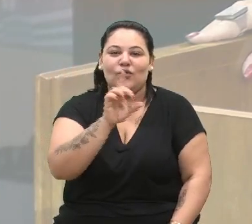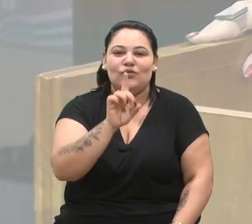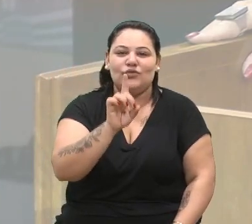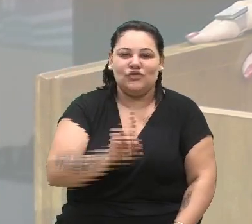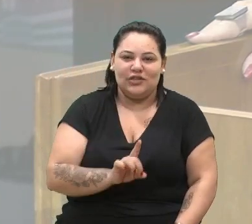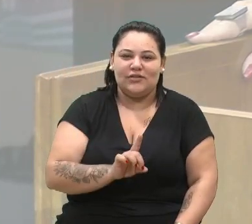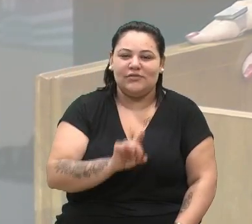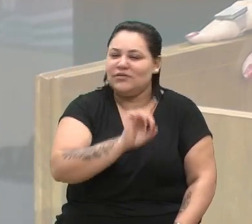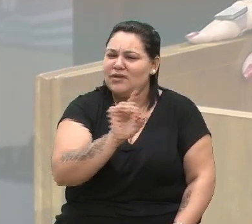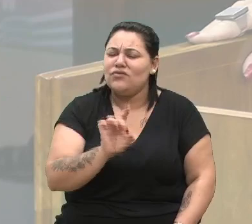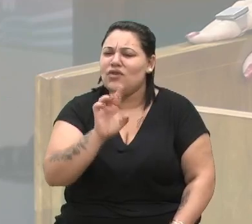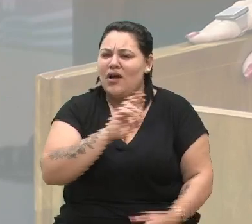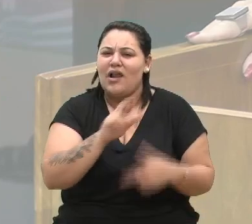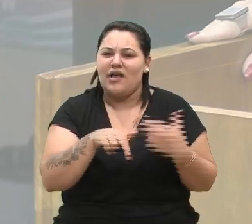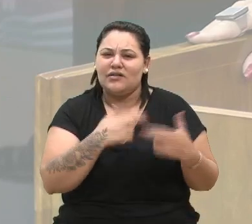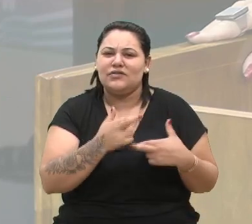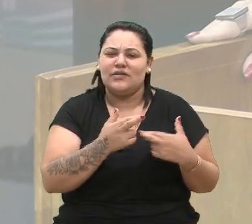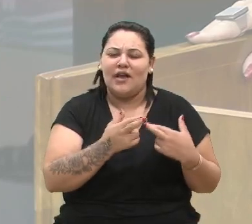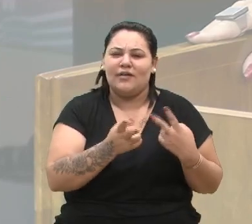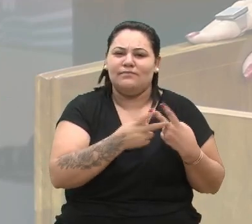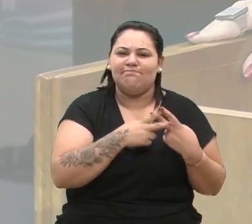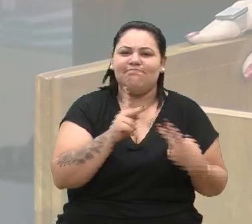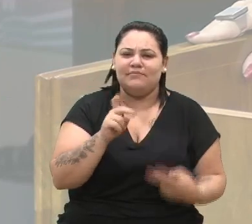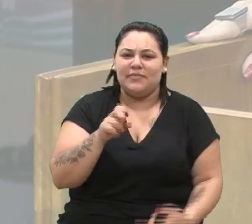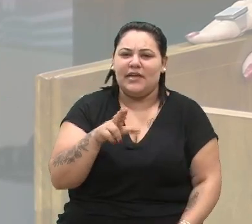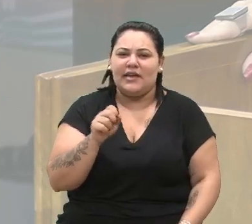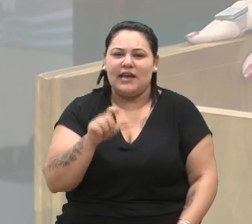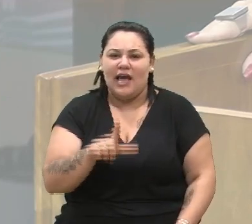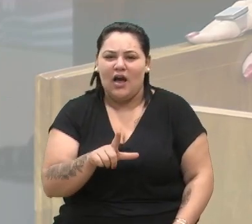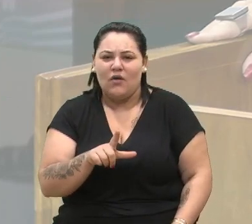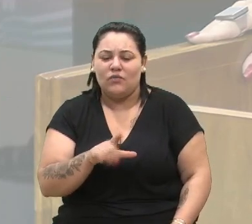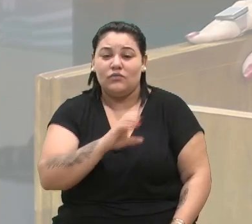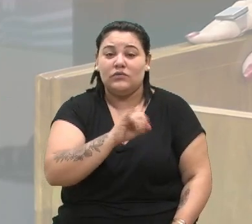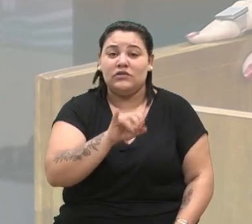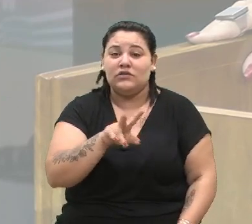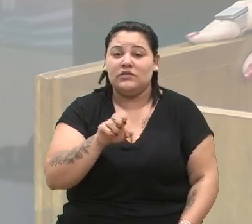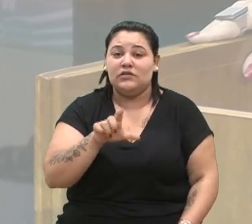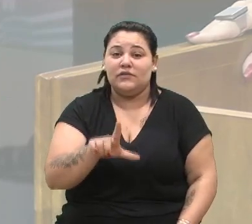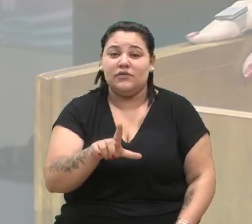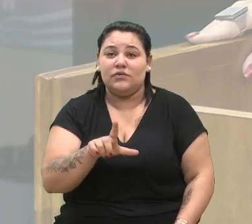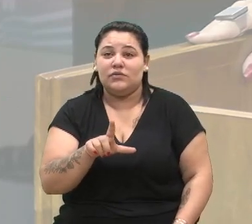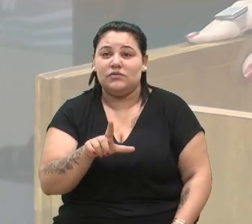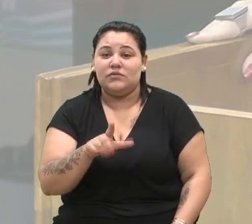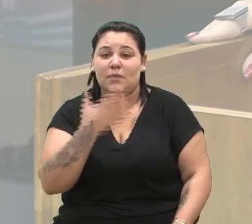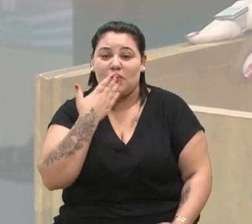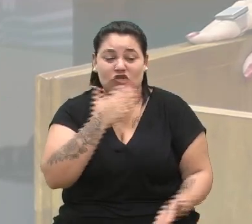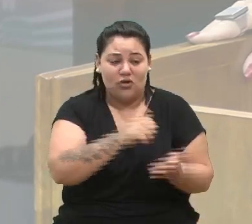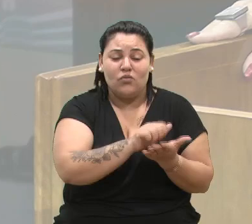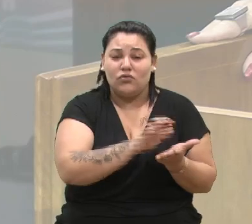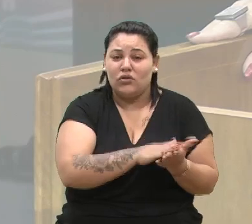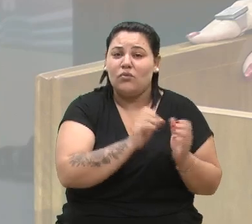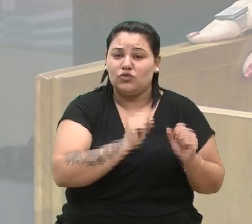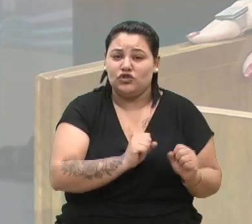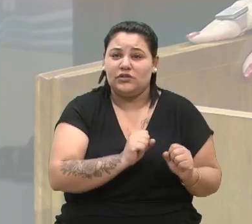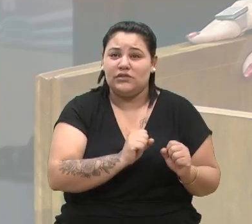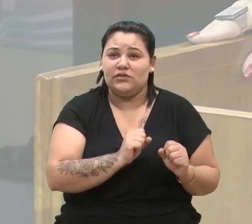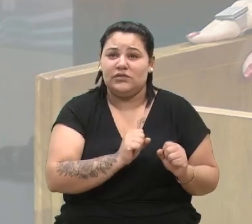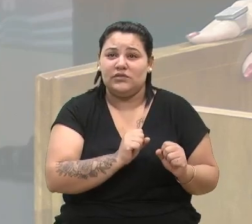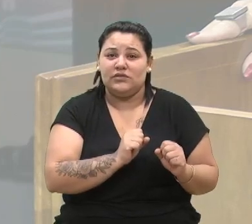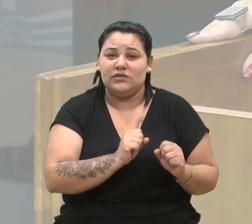penal, mas na questão civil, de pedir uma indenização, ela precisou dizer que ela abria